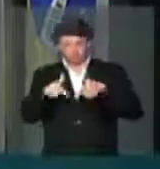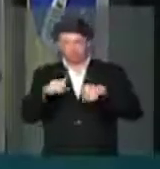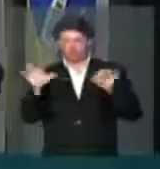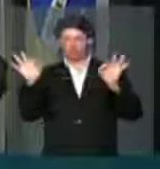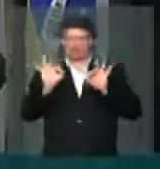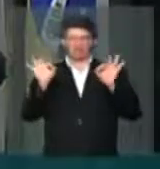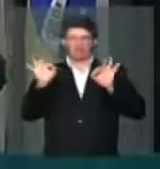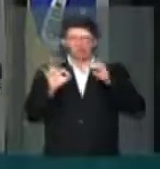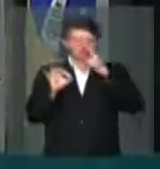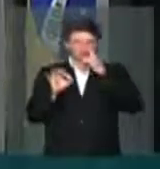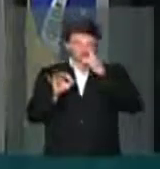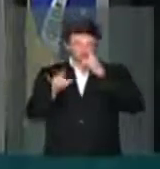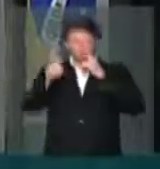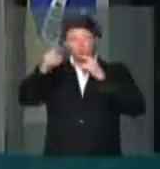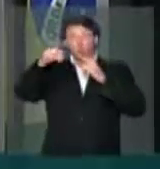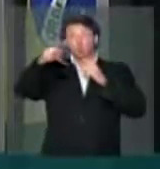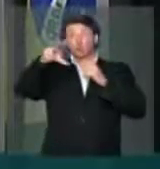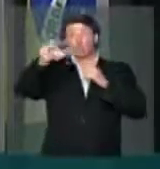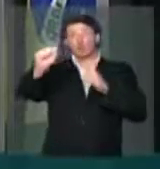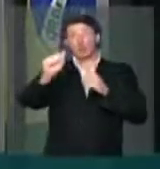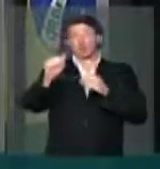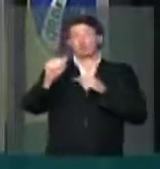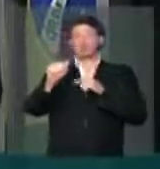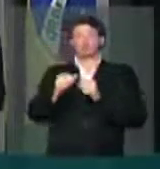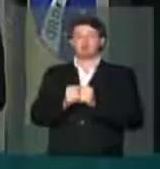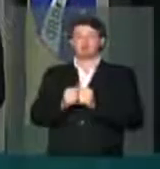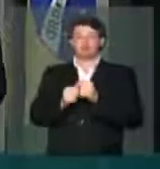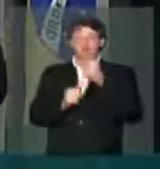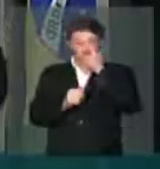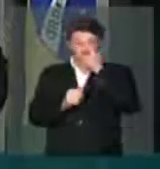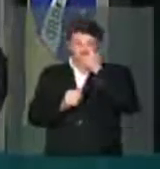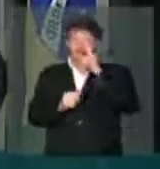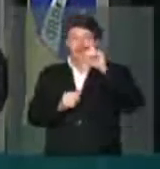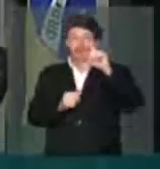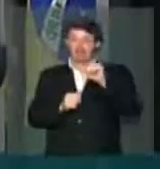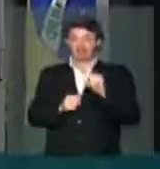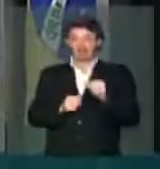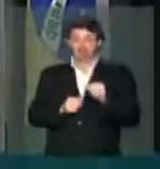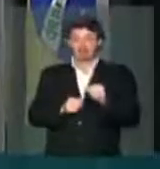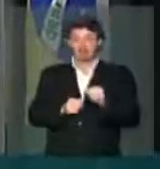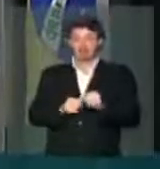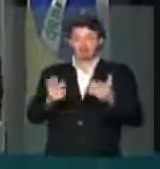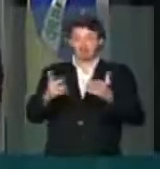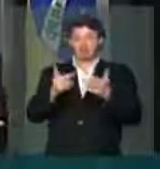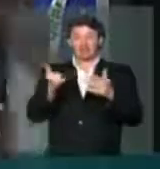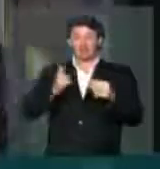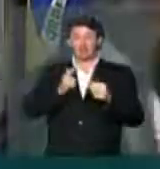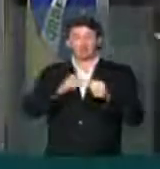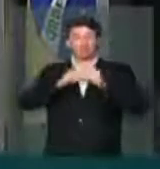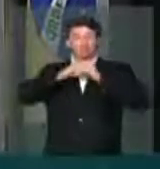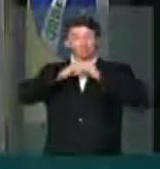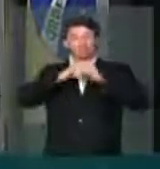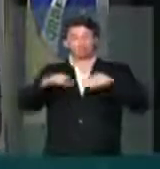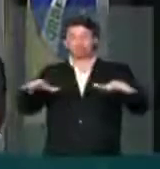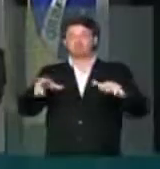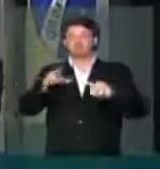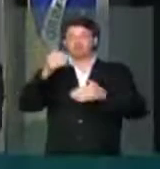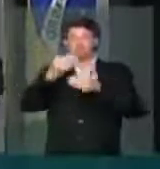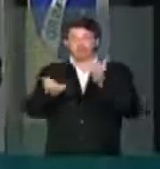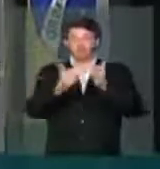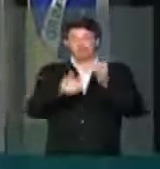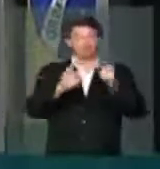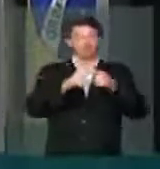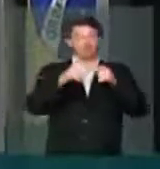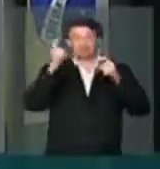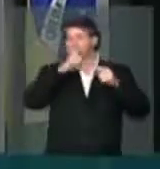trabalhistas, nem que a vaca tossisse. Aliás, está tossindo o pasto inteiro, de tanta mentira que está